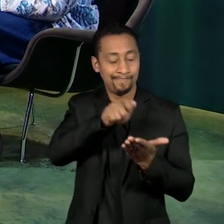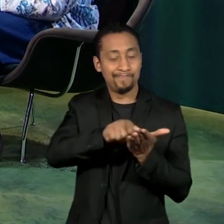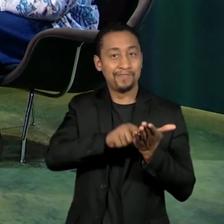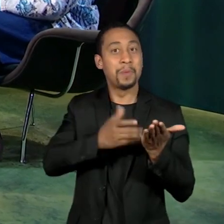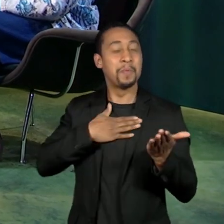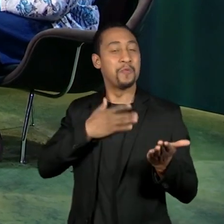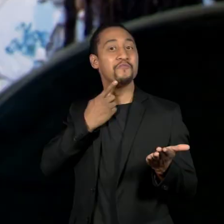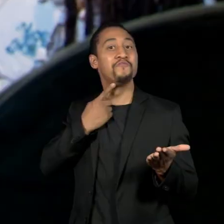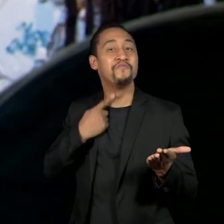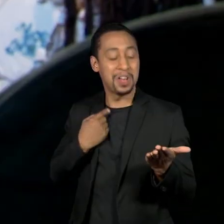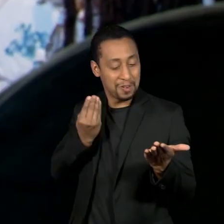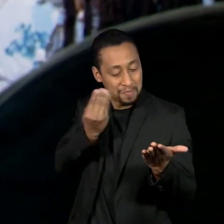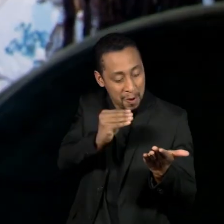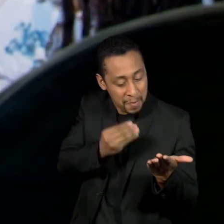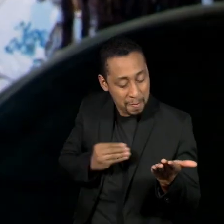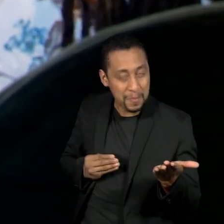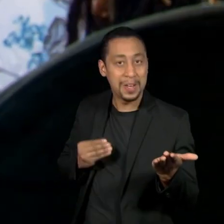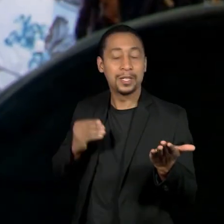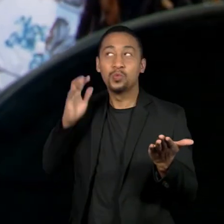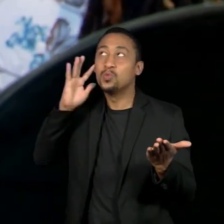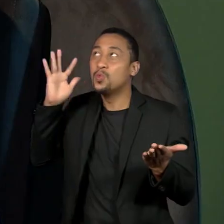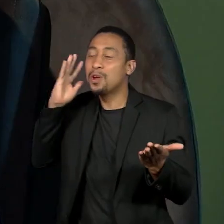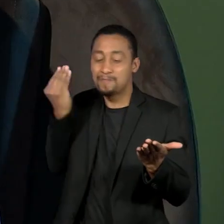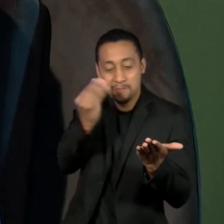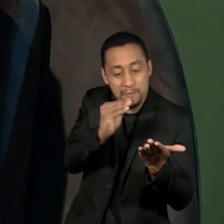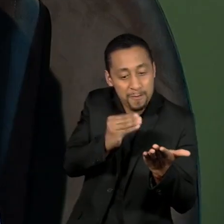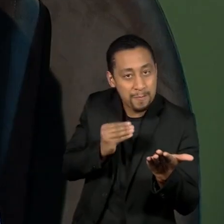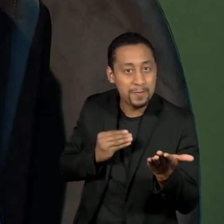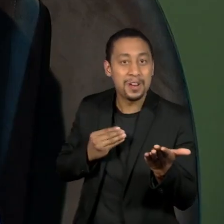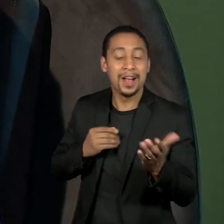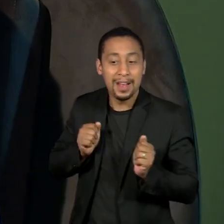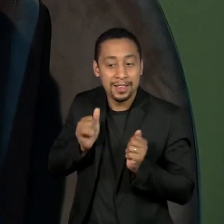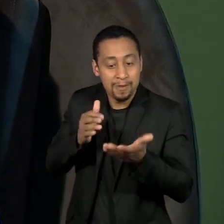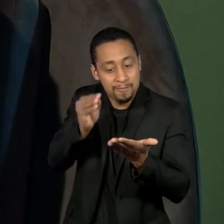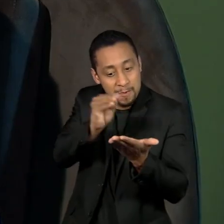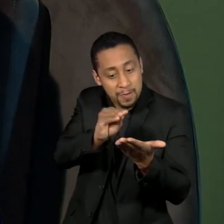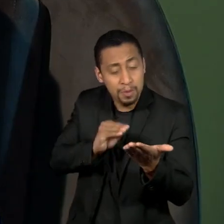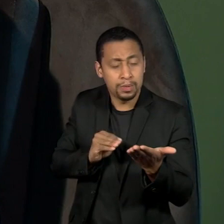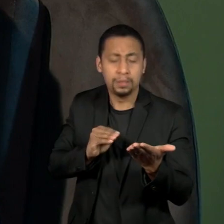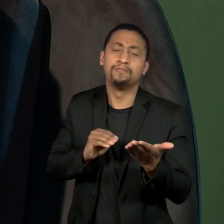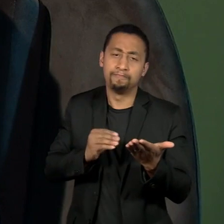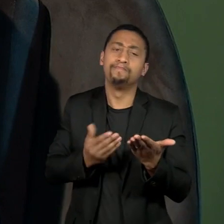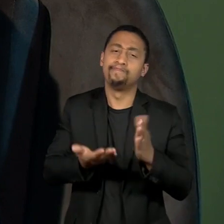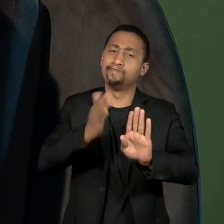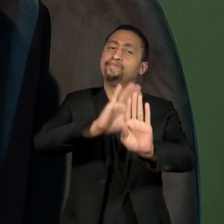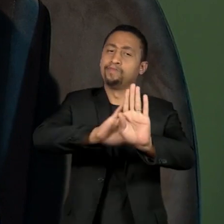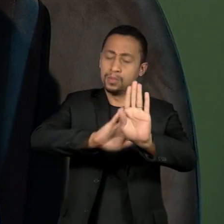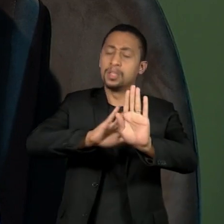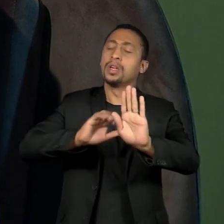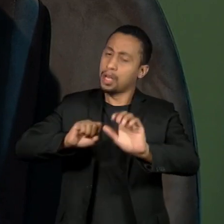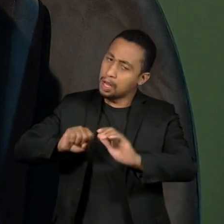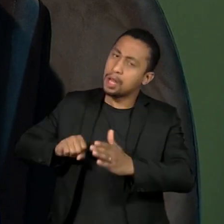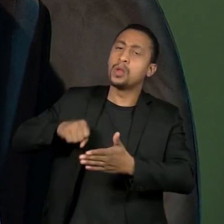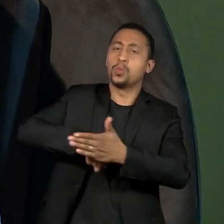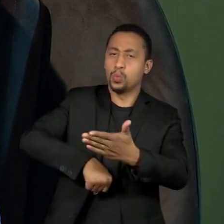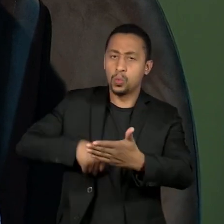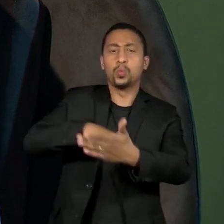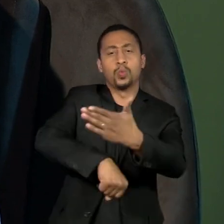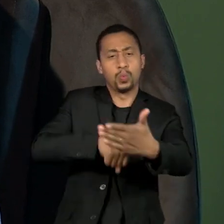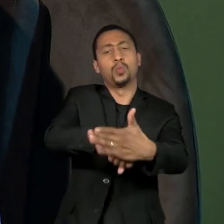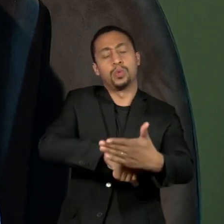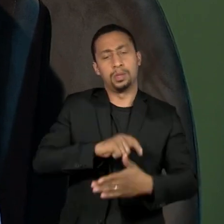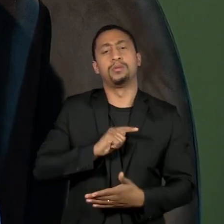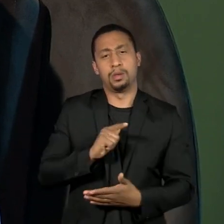aparecer dentro do nosso texto, é sim uma importante arma de luta, né, da gente poder trazer a